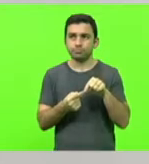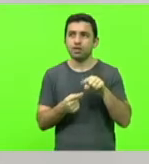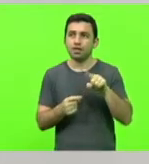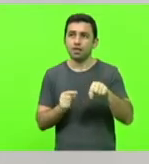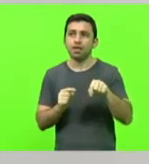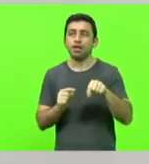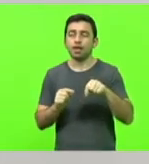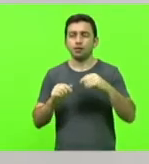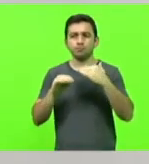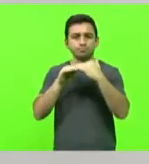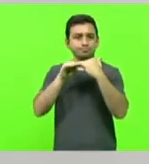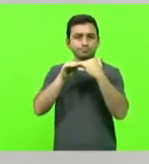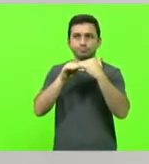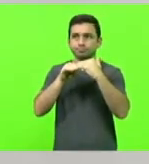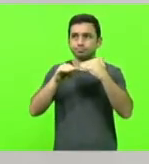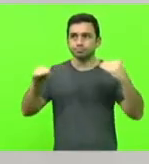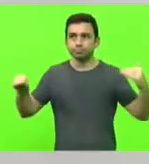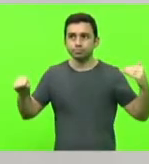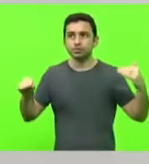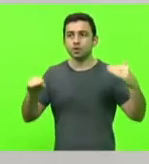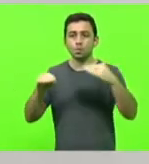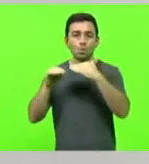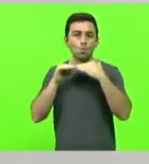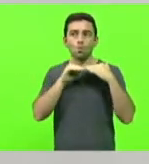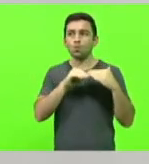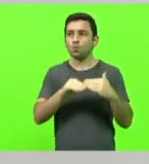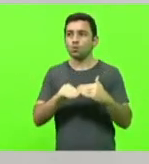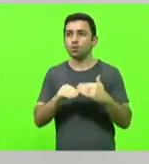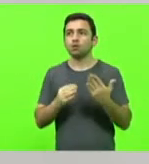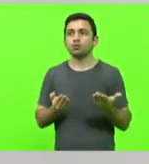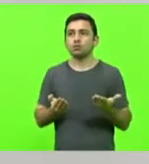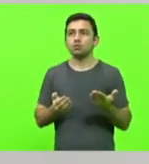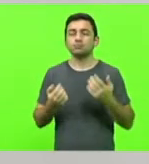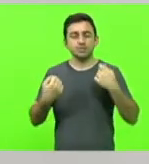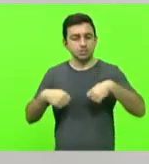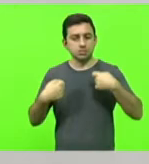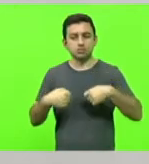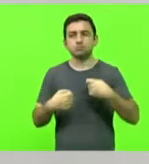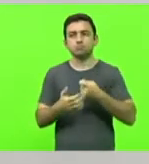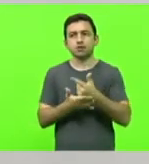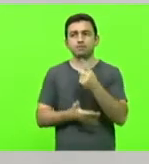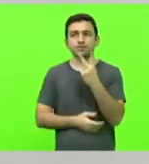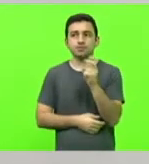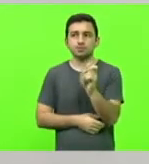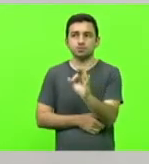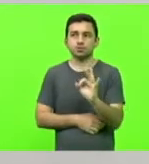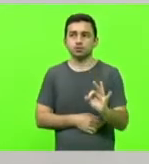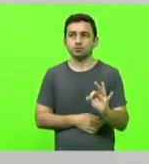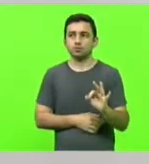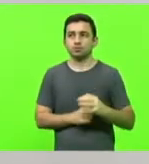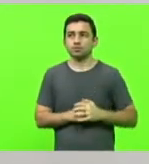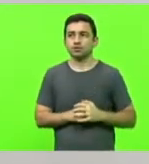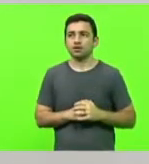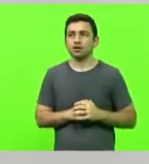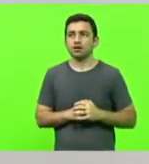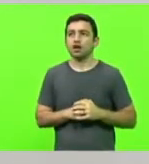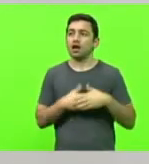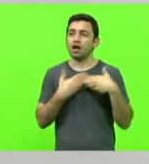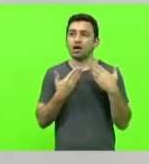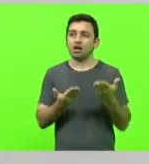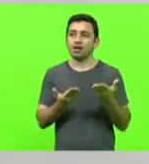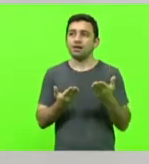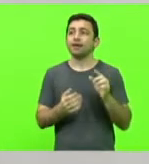régua que é estabelecida para ele cobrar esse 25%. Régua essa levantada